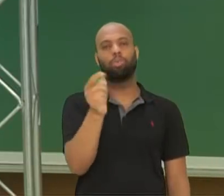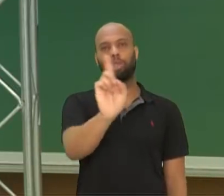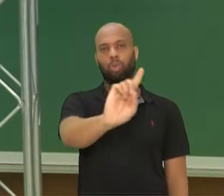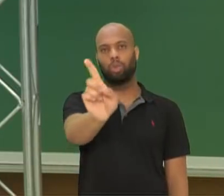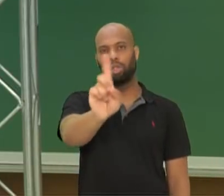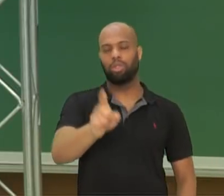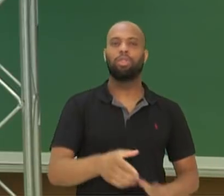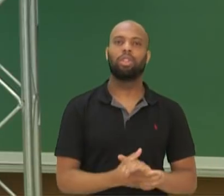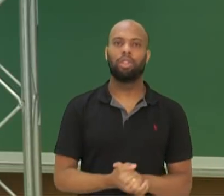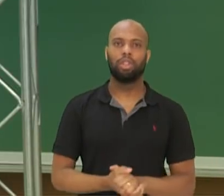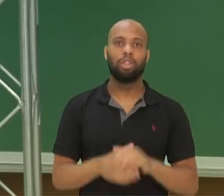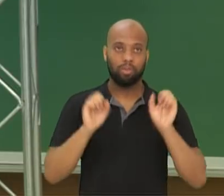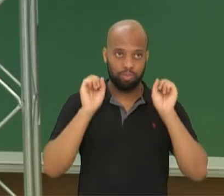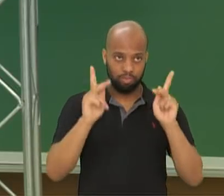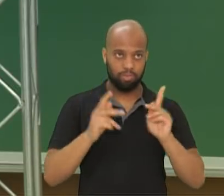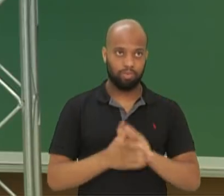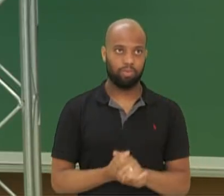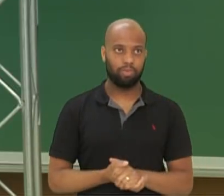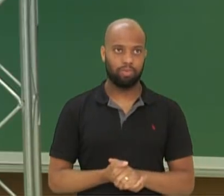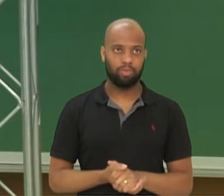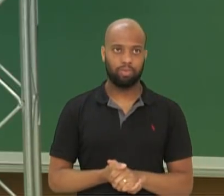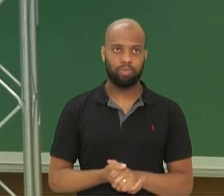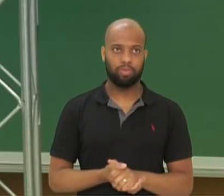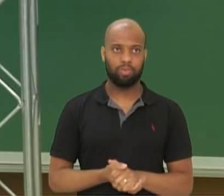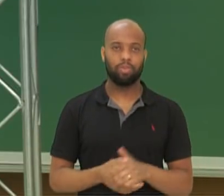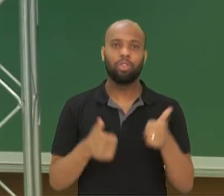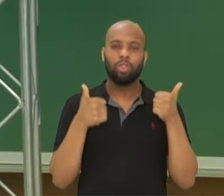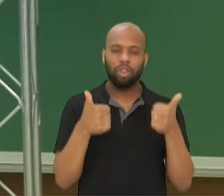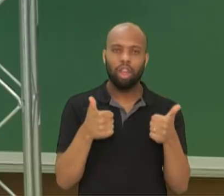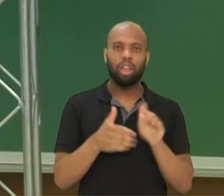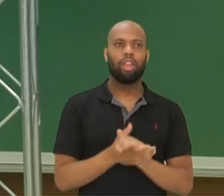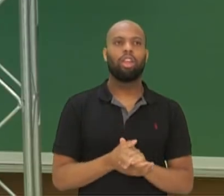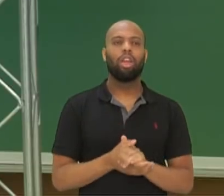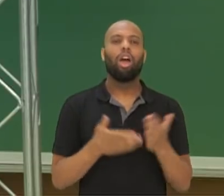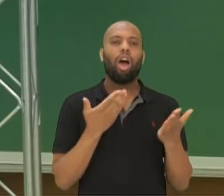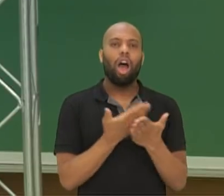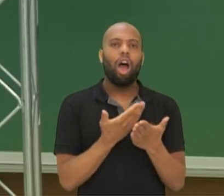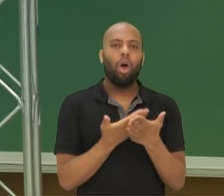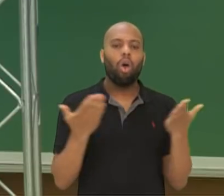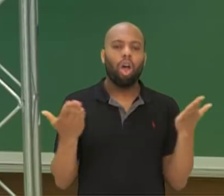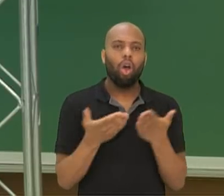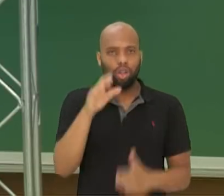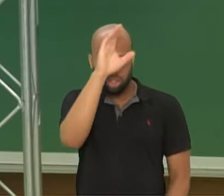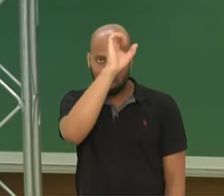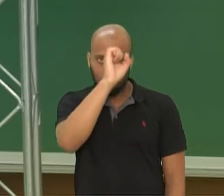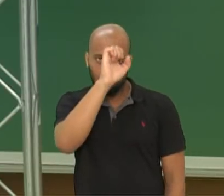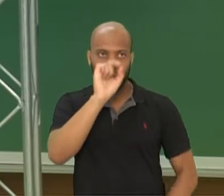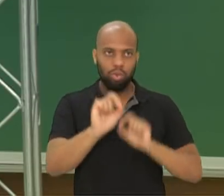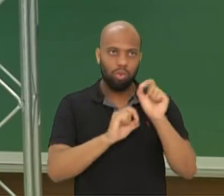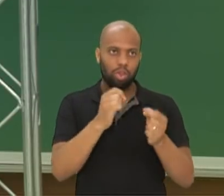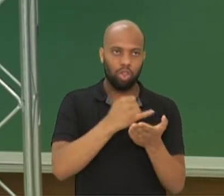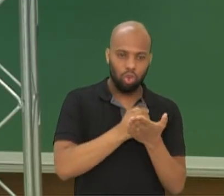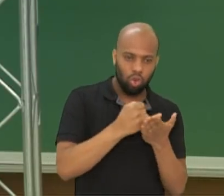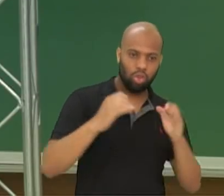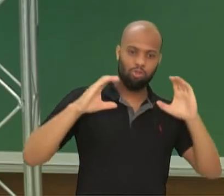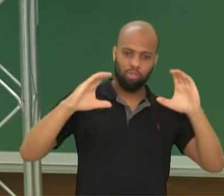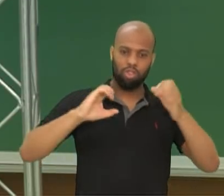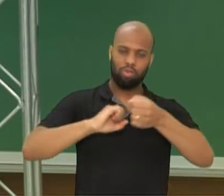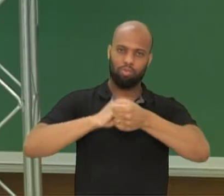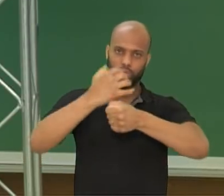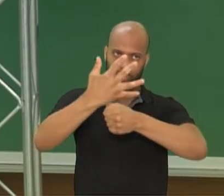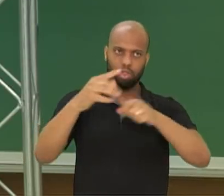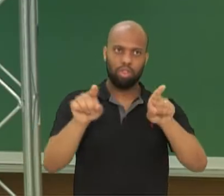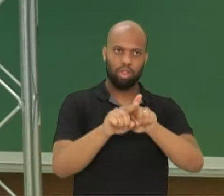negativa. Ok? Muito bem. Nessa aula a gente fez a introdução à função